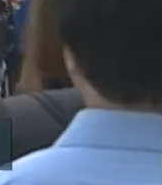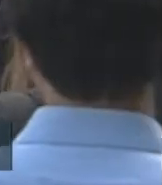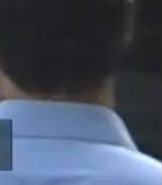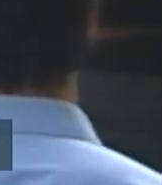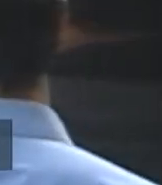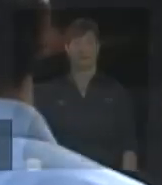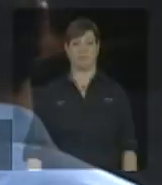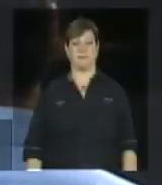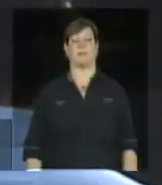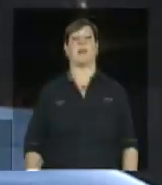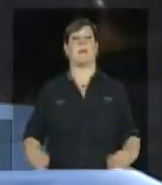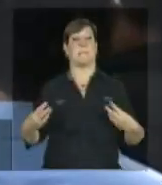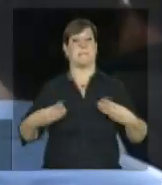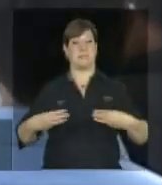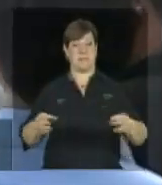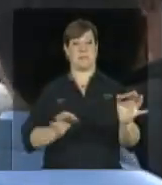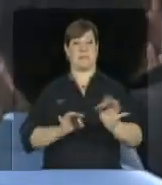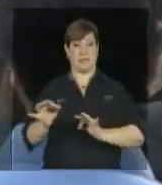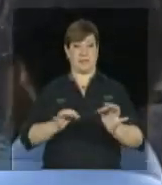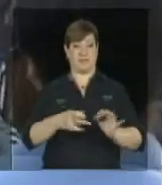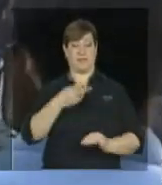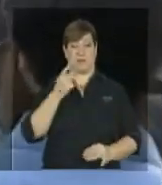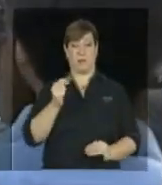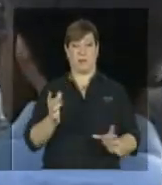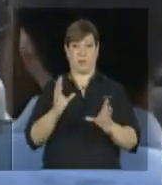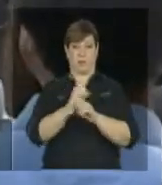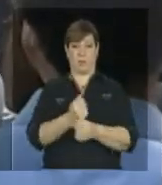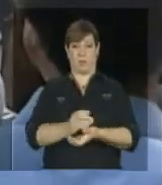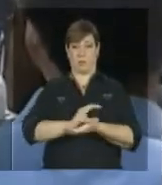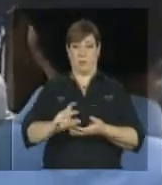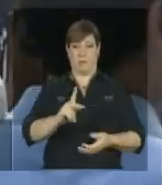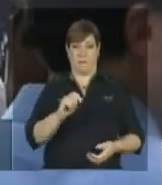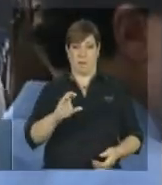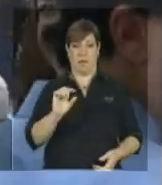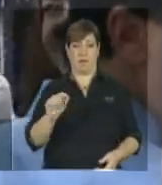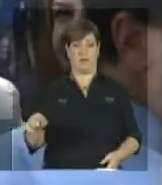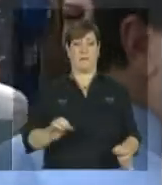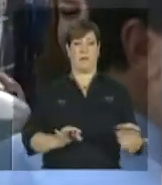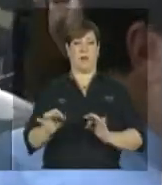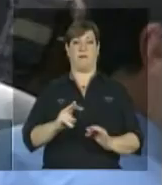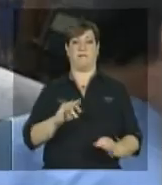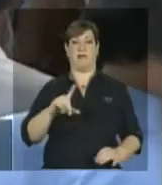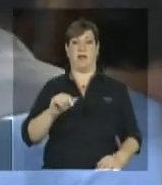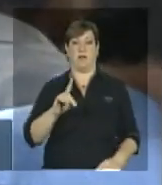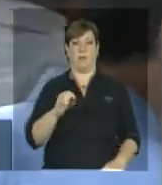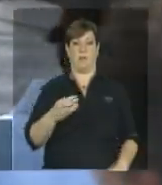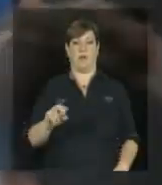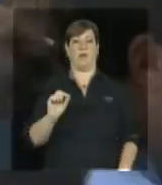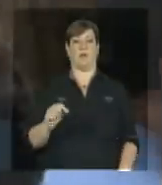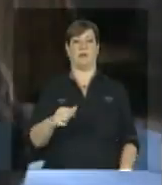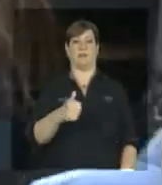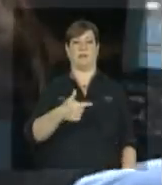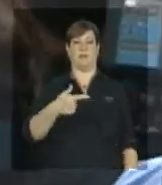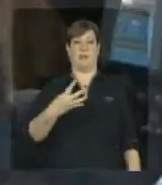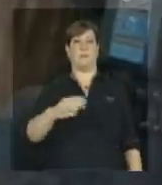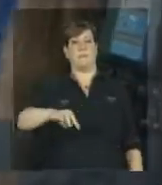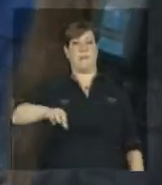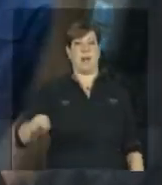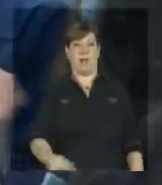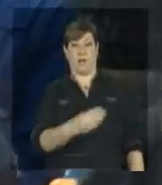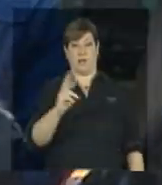Segundo o Ministério do Planejamento, o investimento total no PAC do projeto Vila do Mar é de cerca de 124